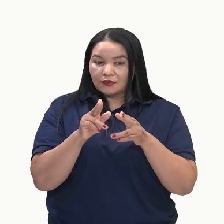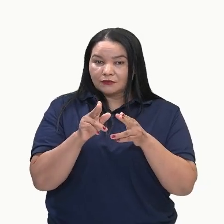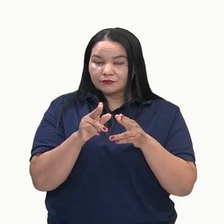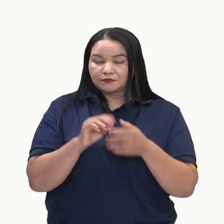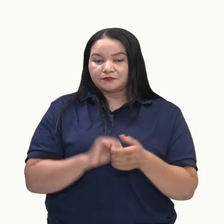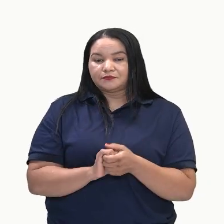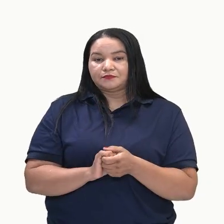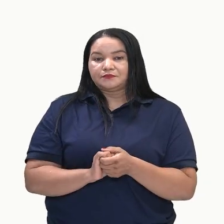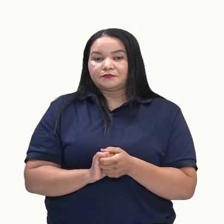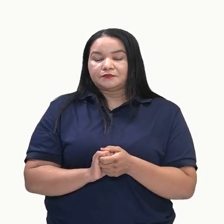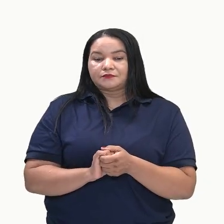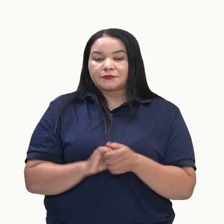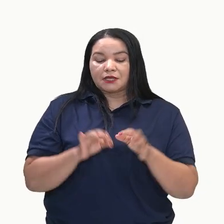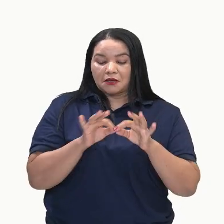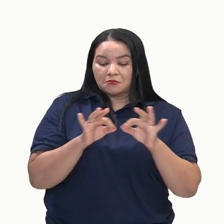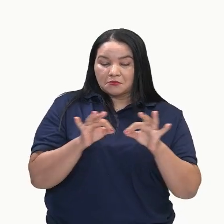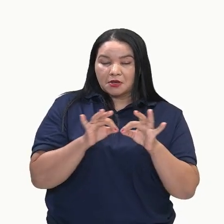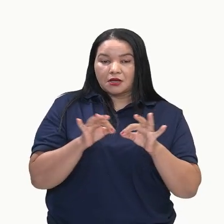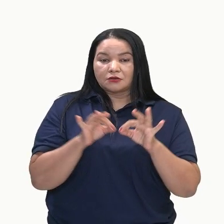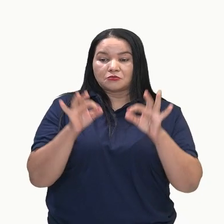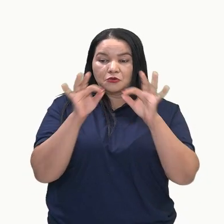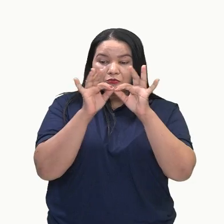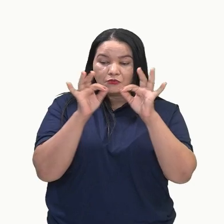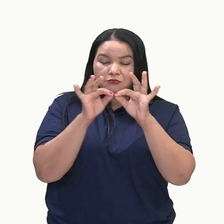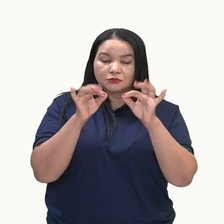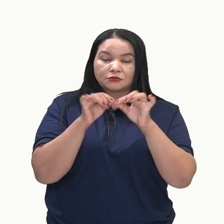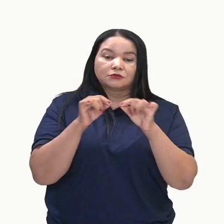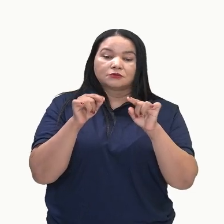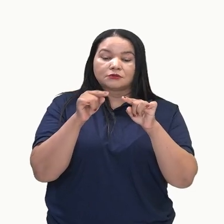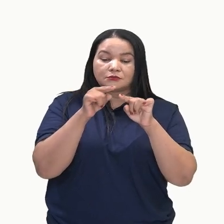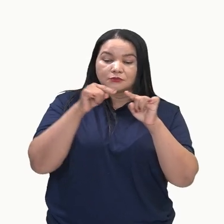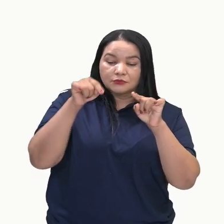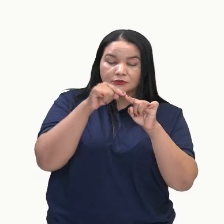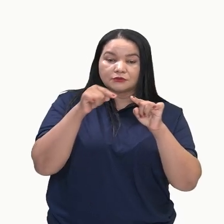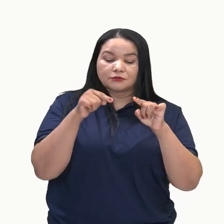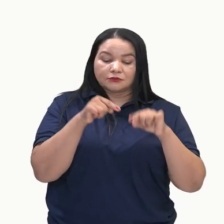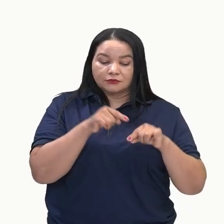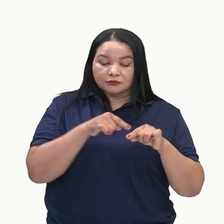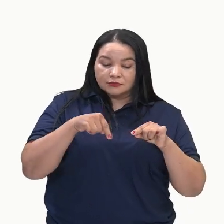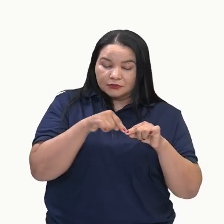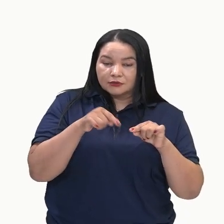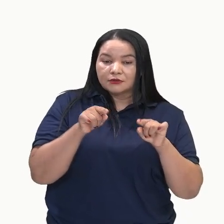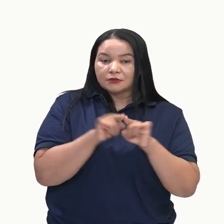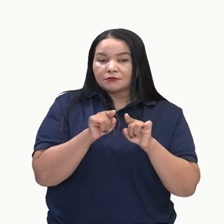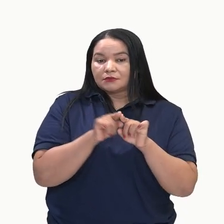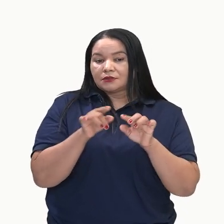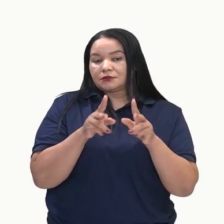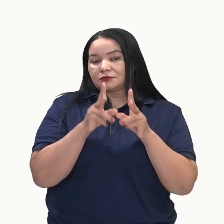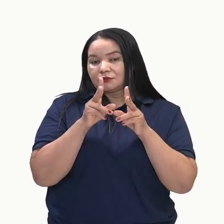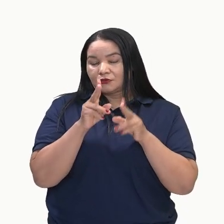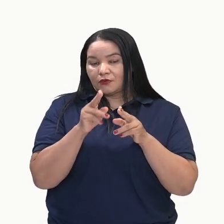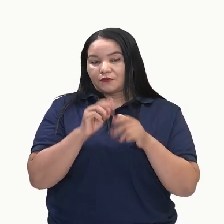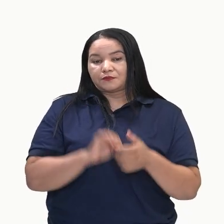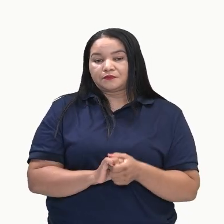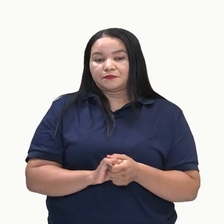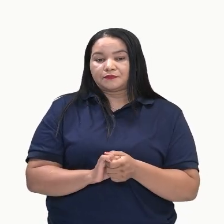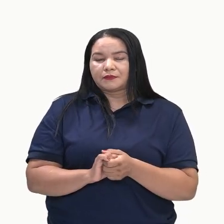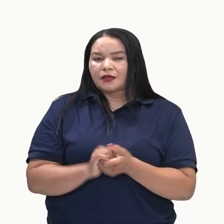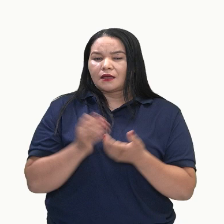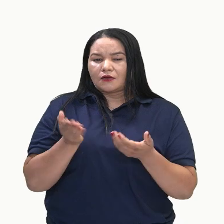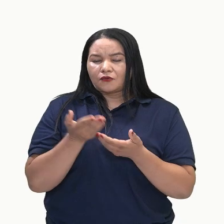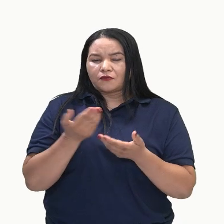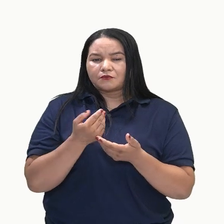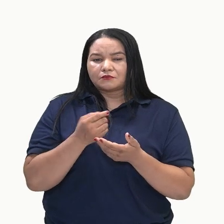os mesmos, não é? Círculos, e as bases serão, logo os raios serão iguais. Então, vamos agora ver cada um